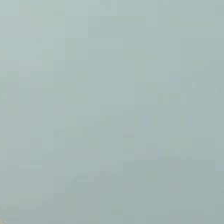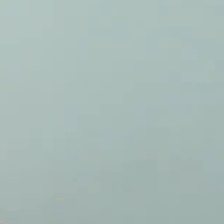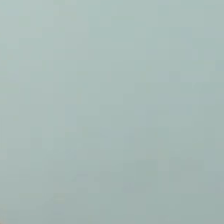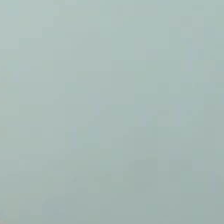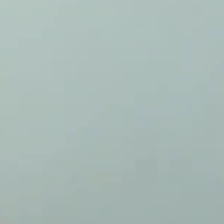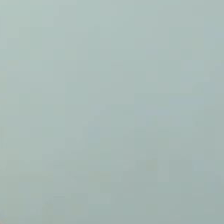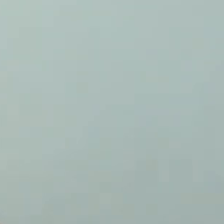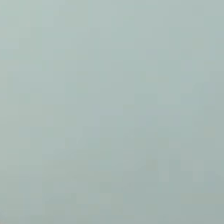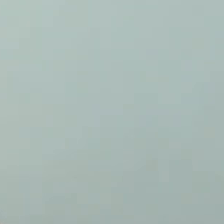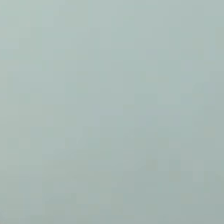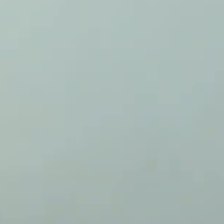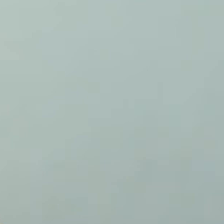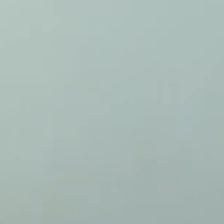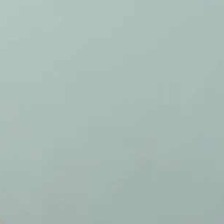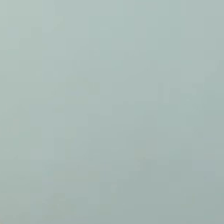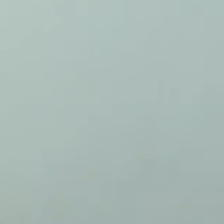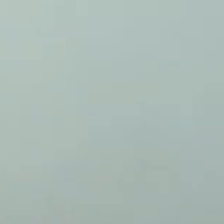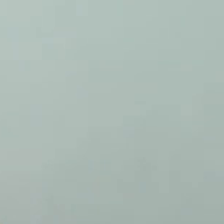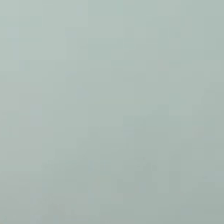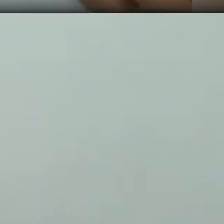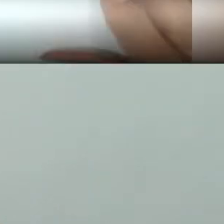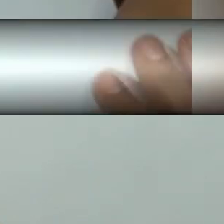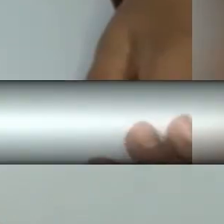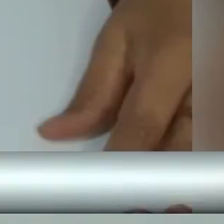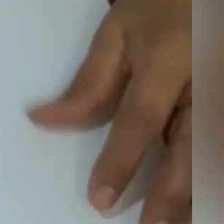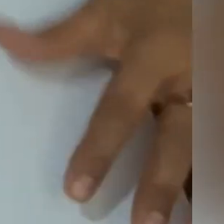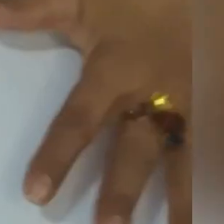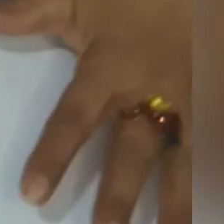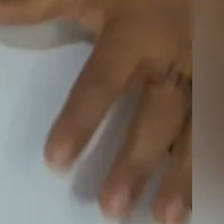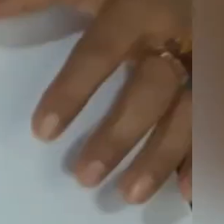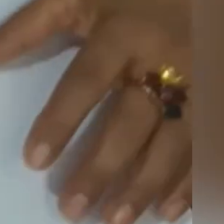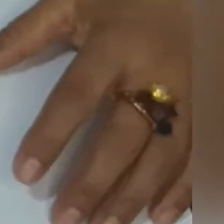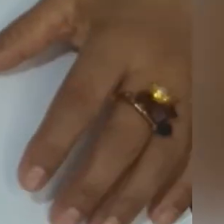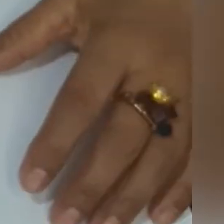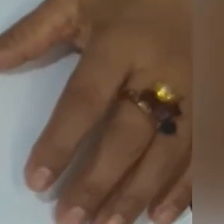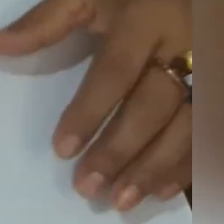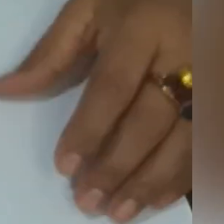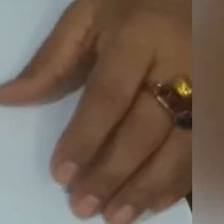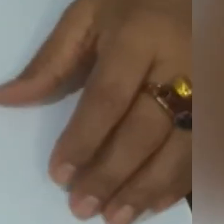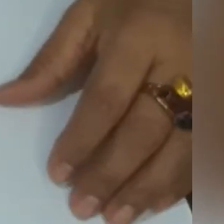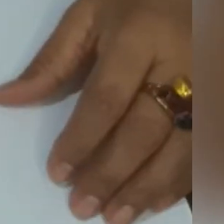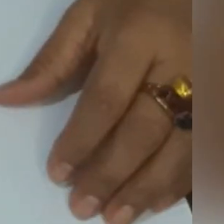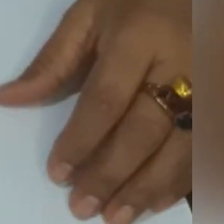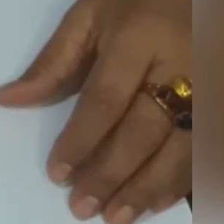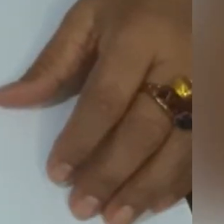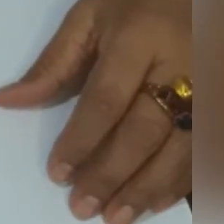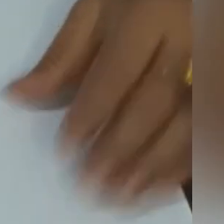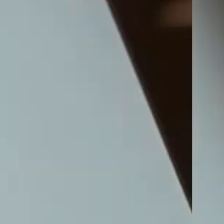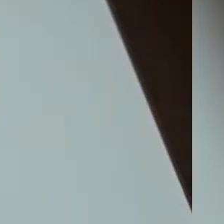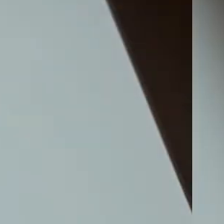vamos então confeccionar uma boneca? Vamos lá. Para fazermos as bonecas